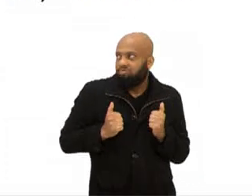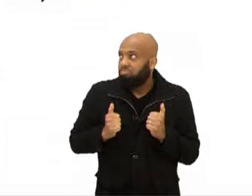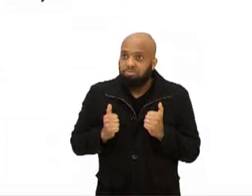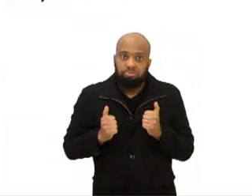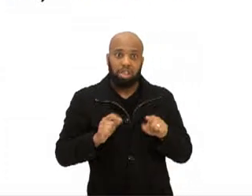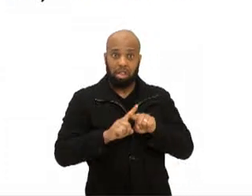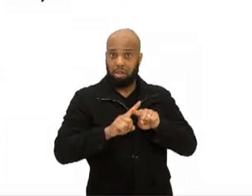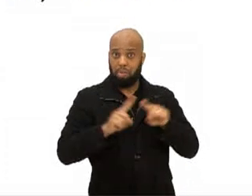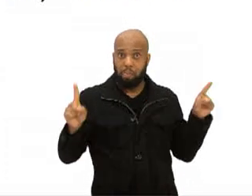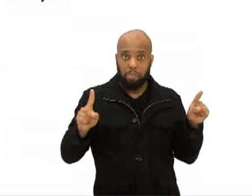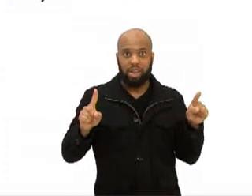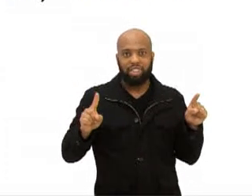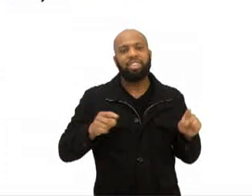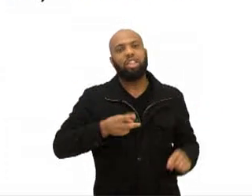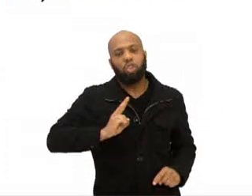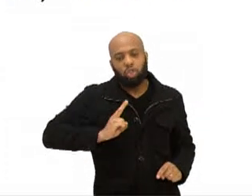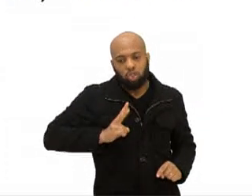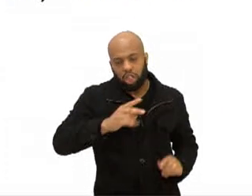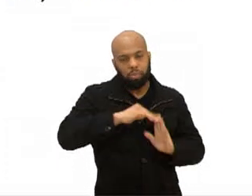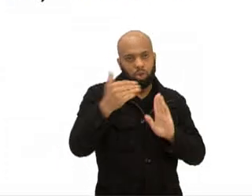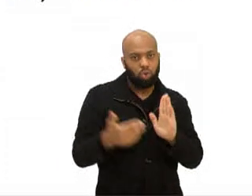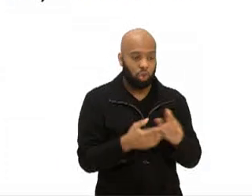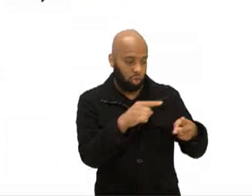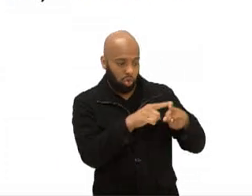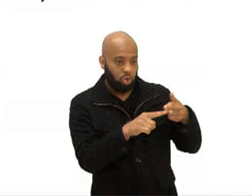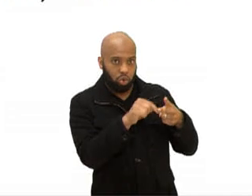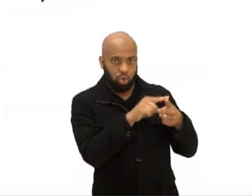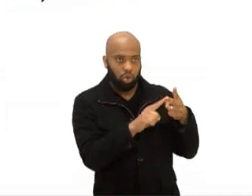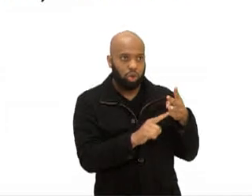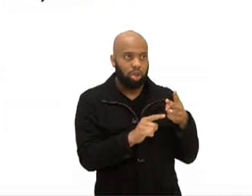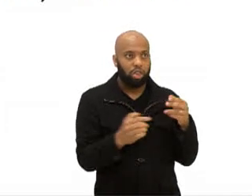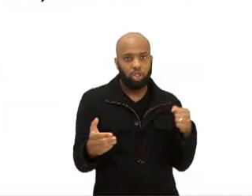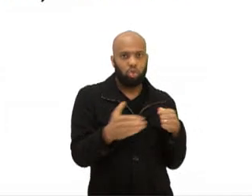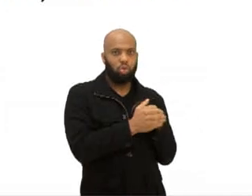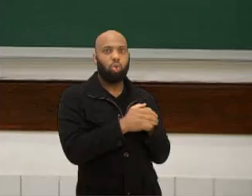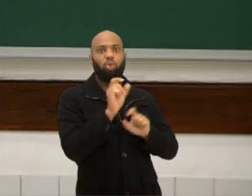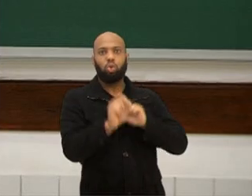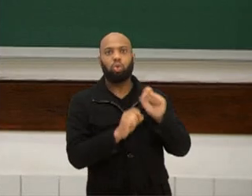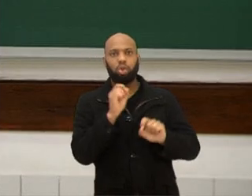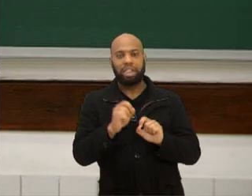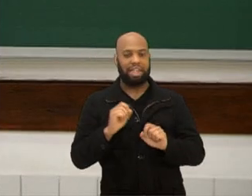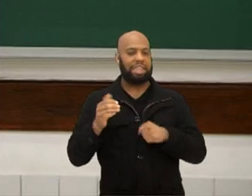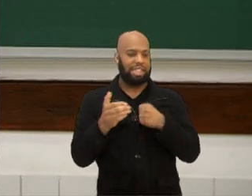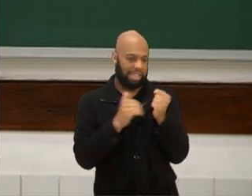reservado. Mas, como todos ali, os dois jovens escondem seus próprios